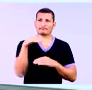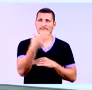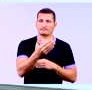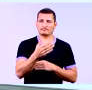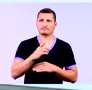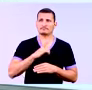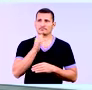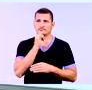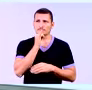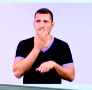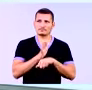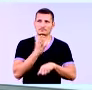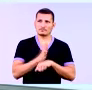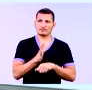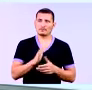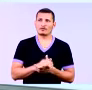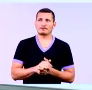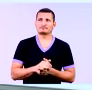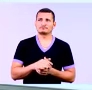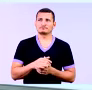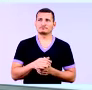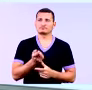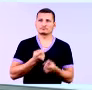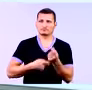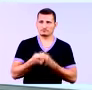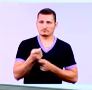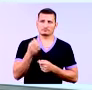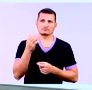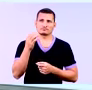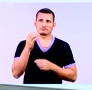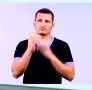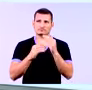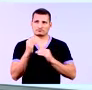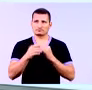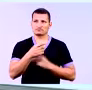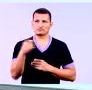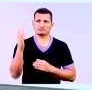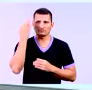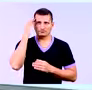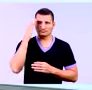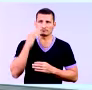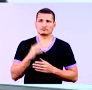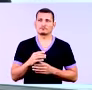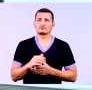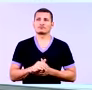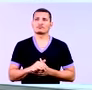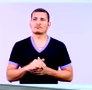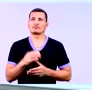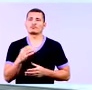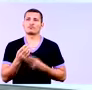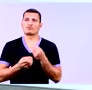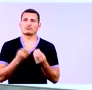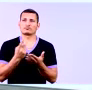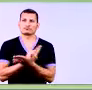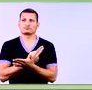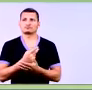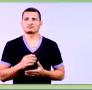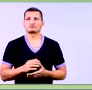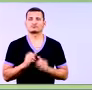exemplo prático sobre transações em banco de dados e vocês vão compreender quando isso pode acontecer. Mais um